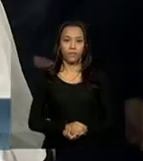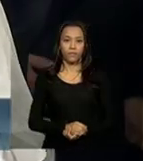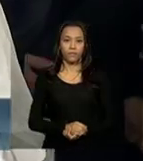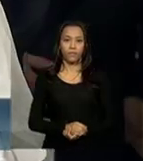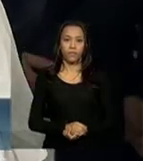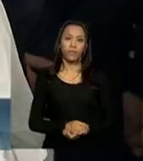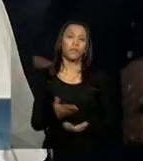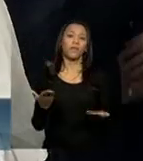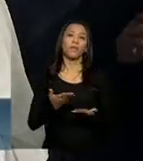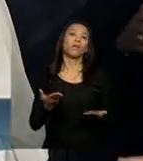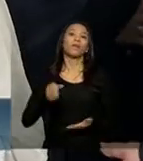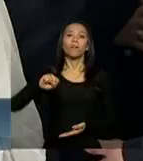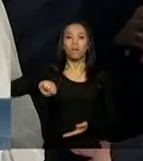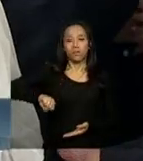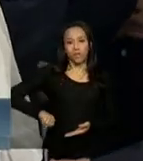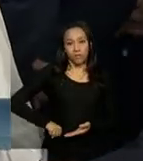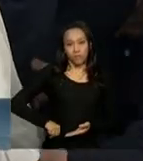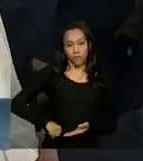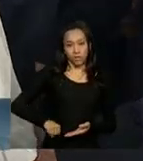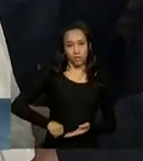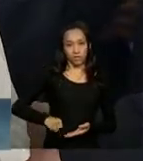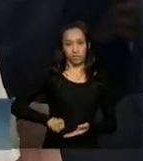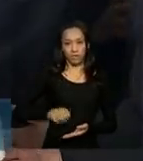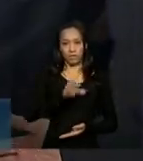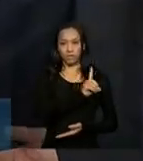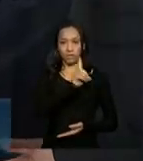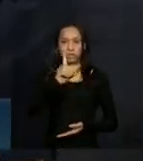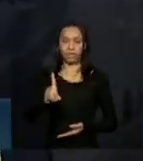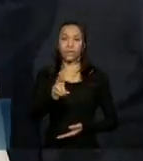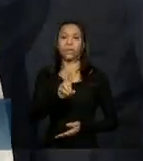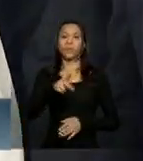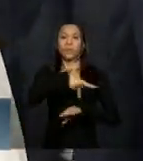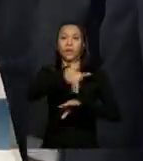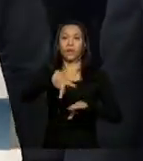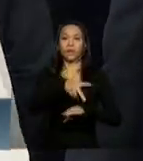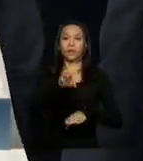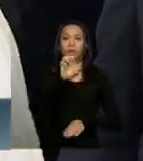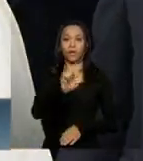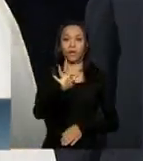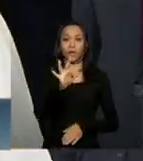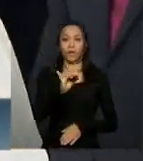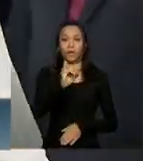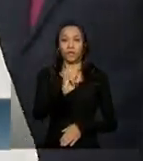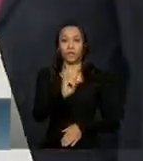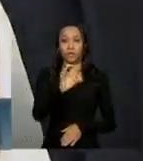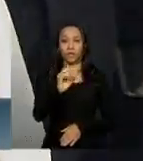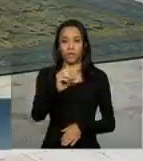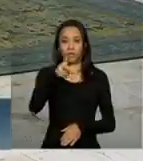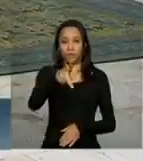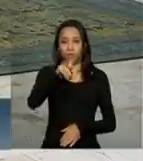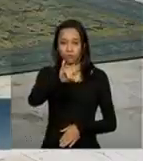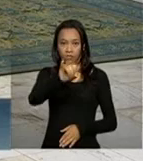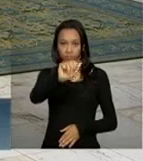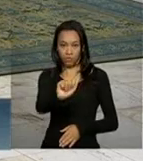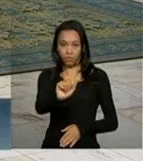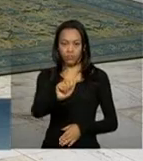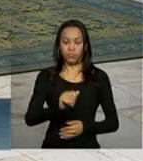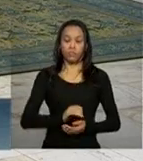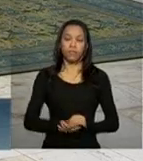A embaixadora da República Democrática Federal da Etiópia, Sinknesh Ejigu.